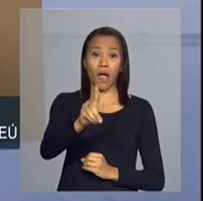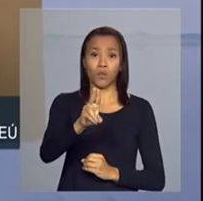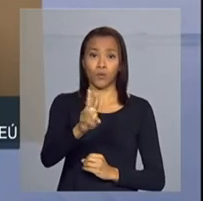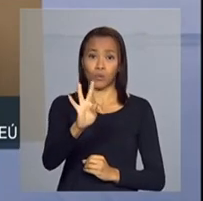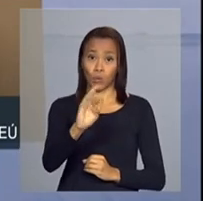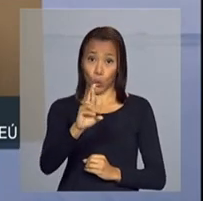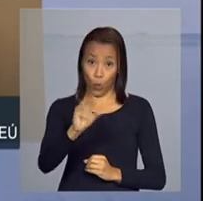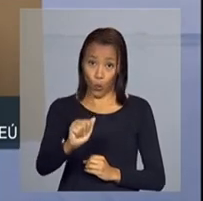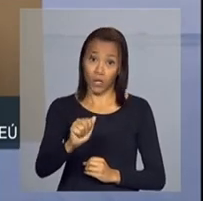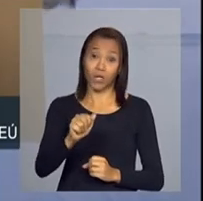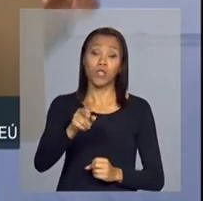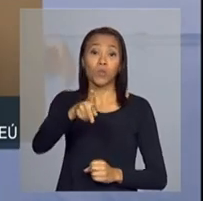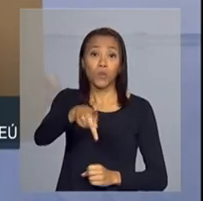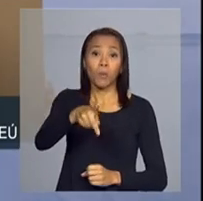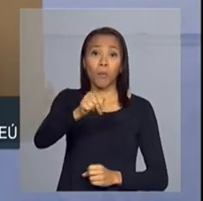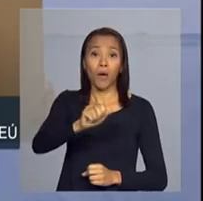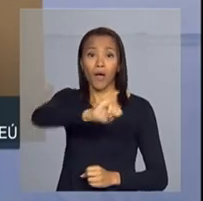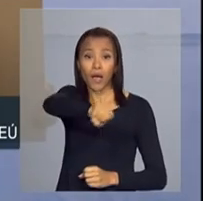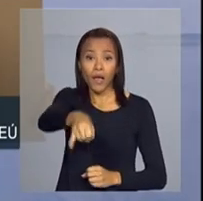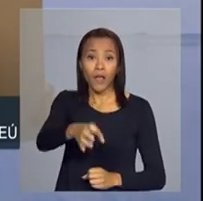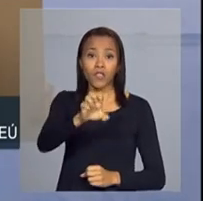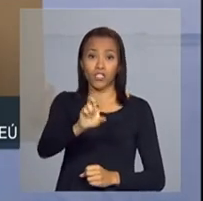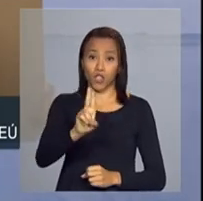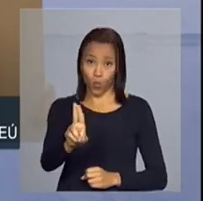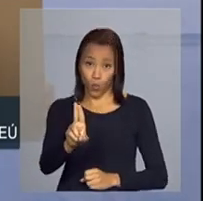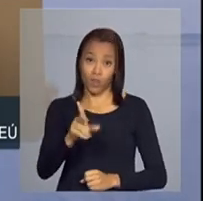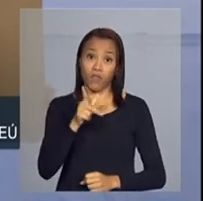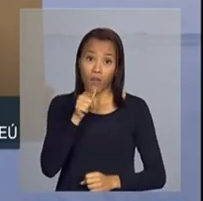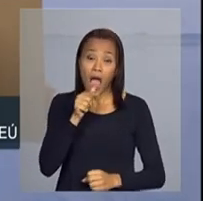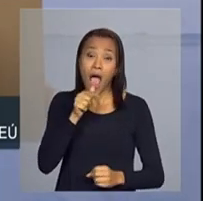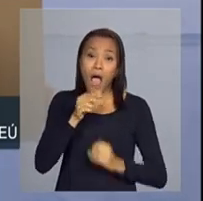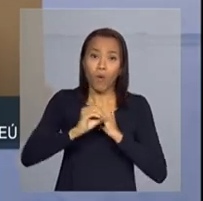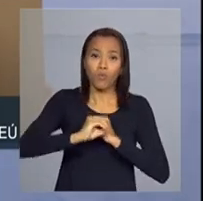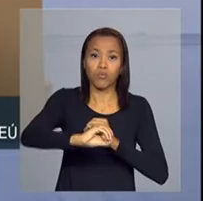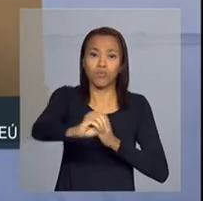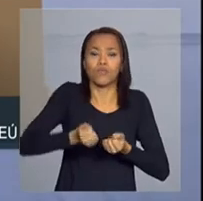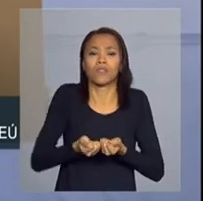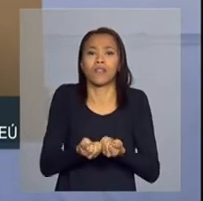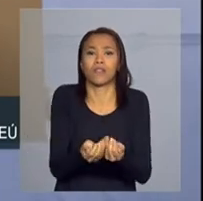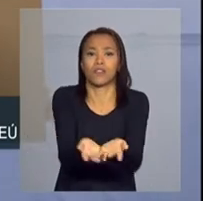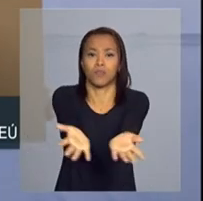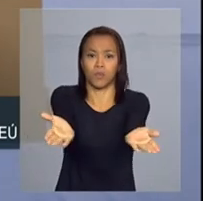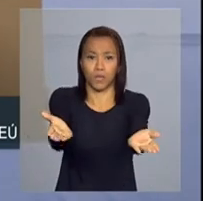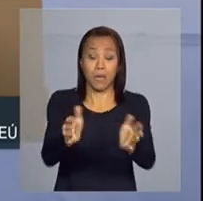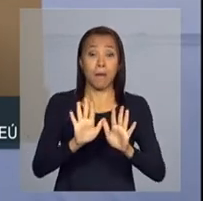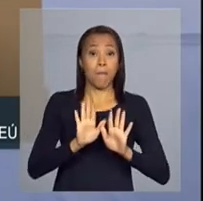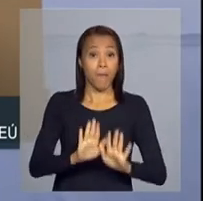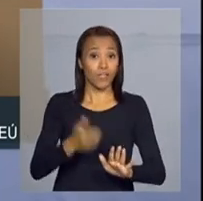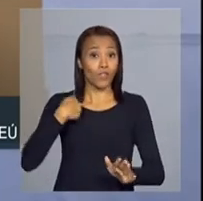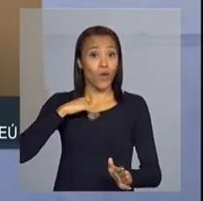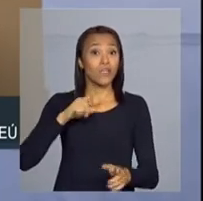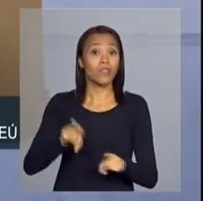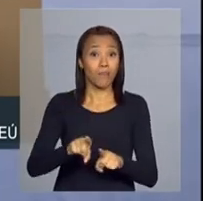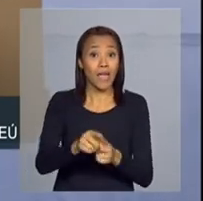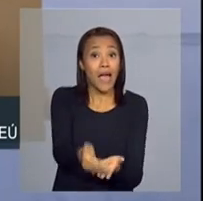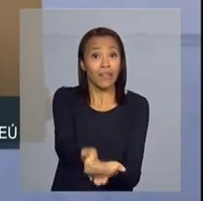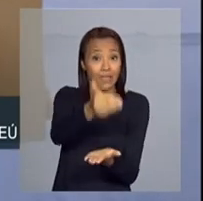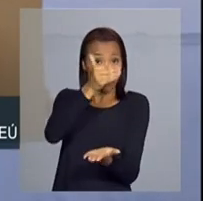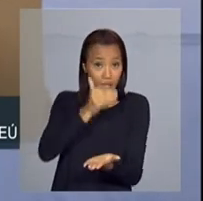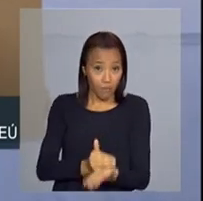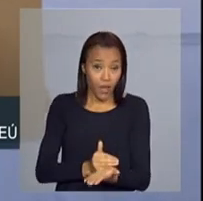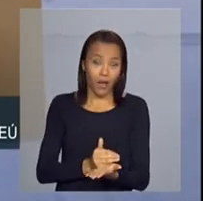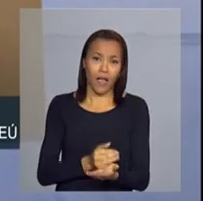vai levar água para Afogados. E estamos querendo antecipar os prazos de